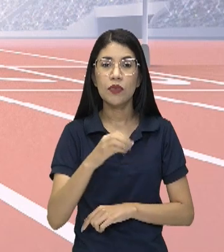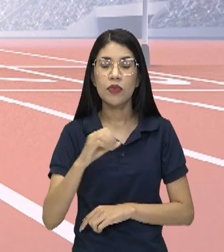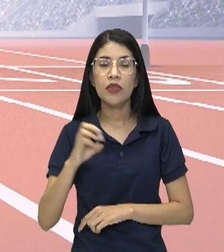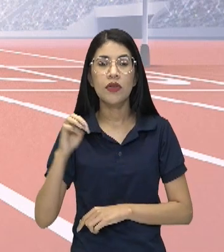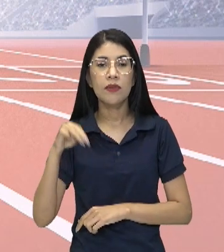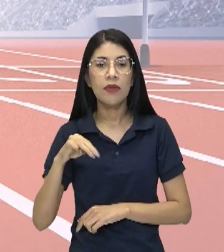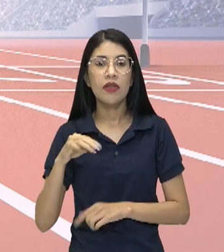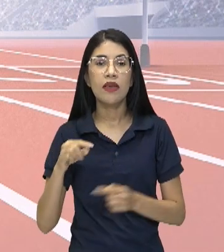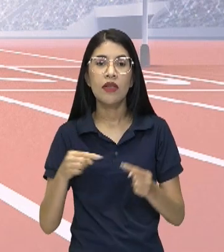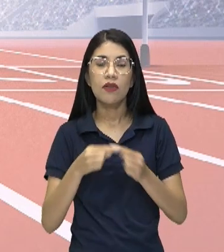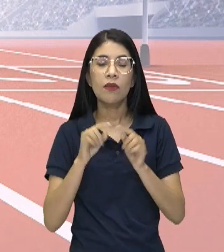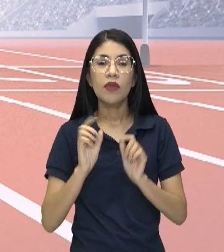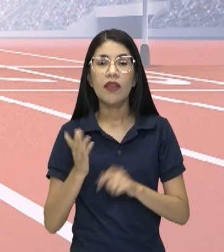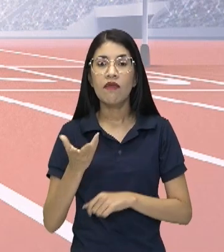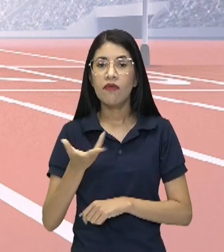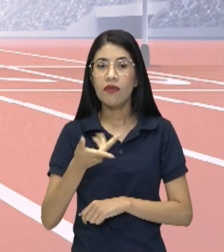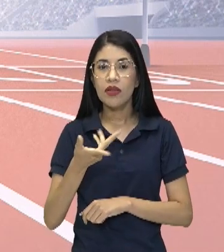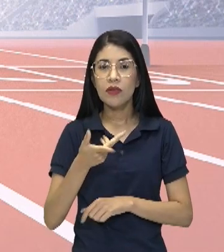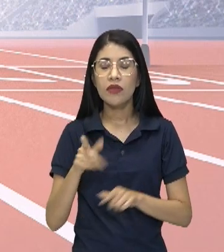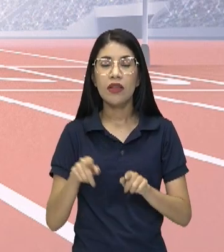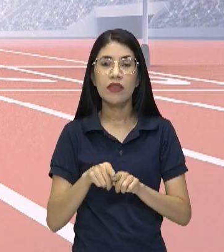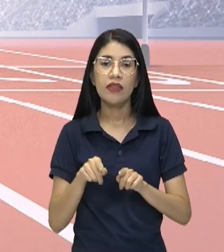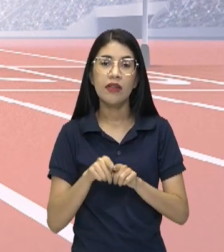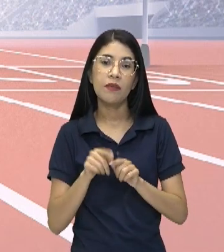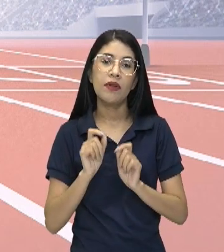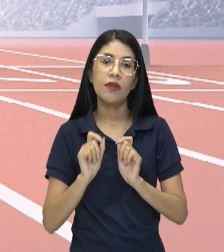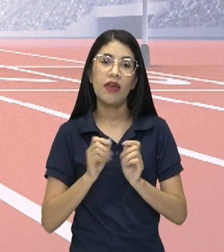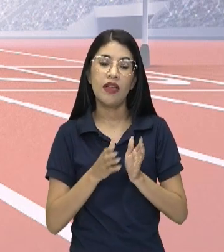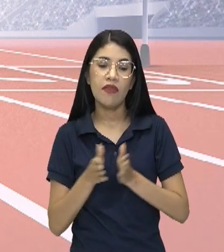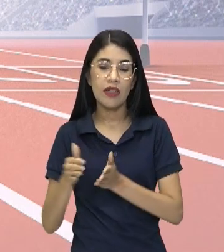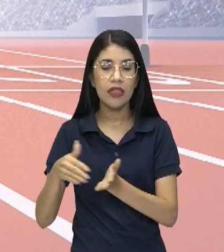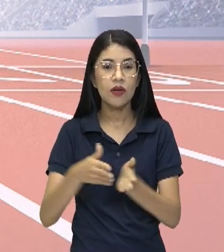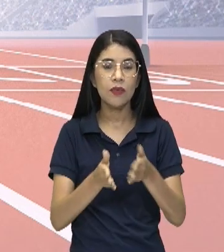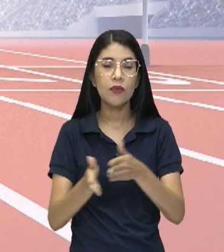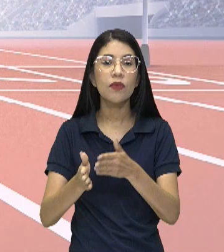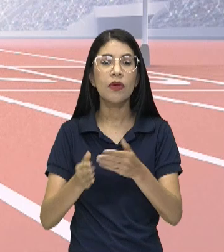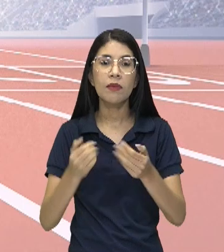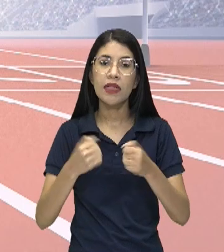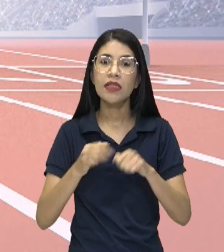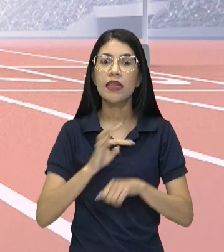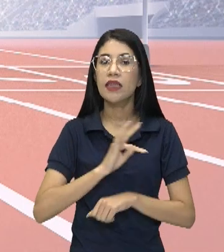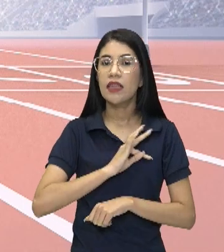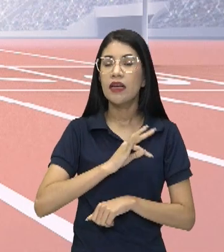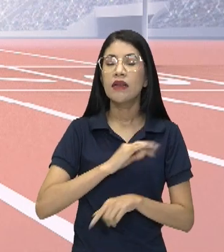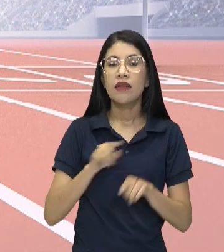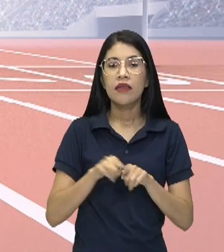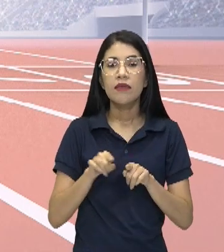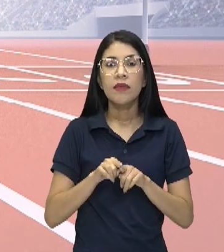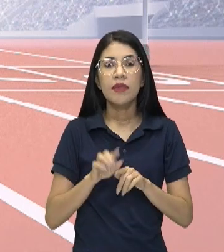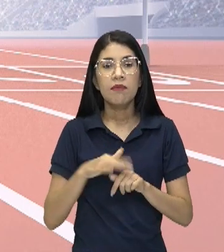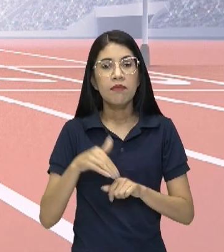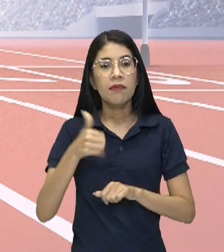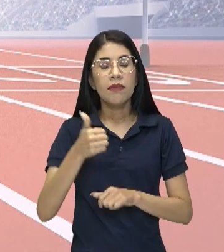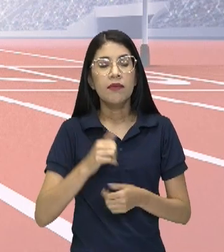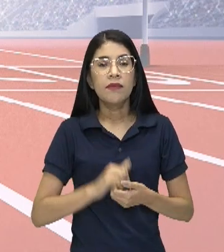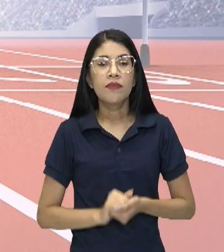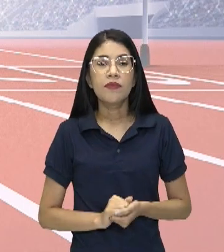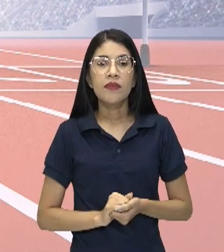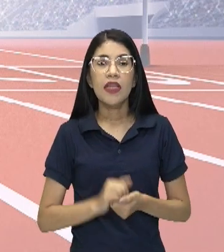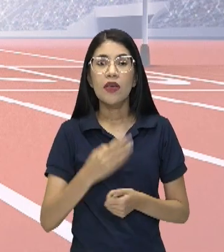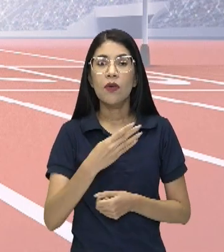vai combinar velocidade e curva, exigindo ali uma técnica apurada dos atletas. E por fim,